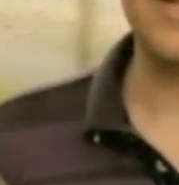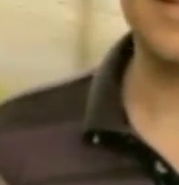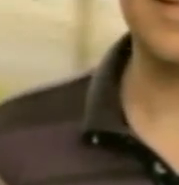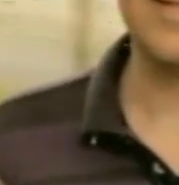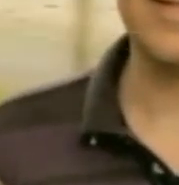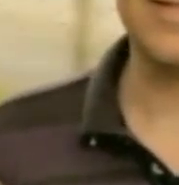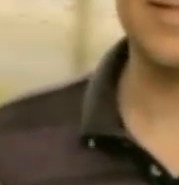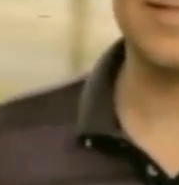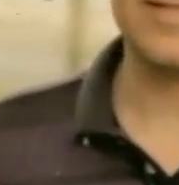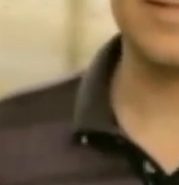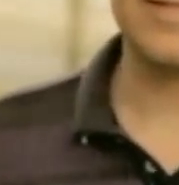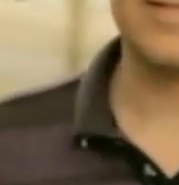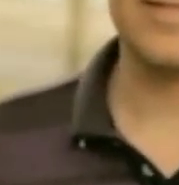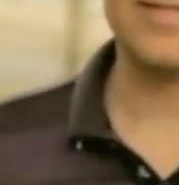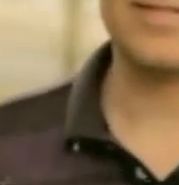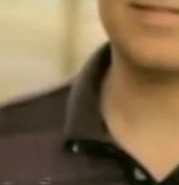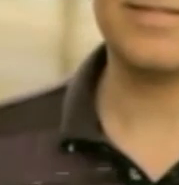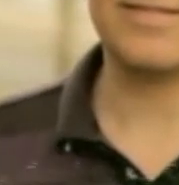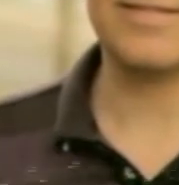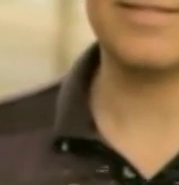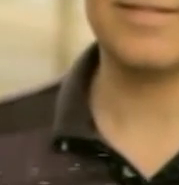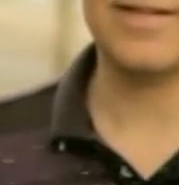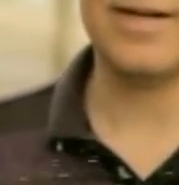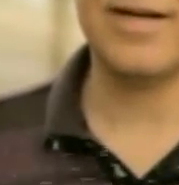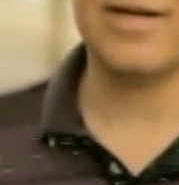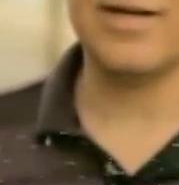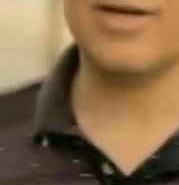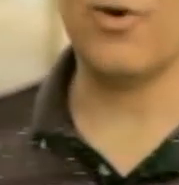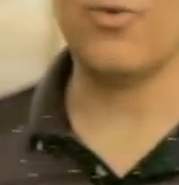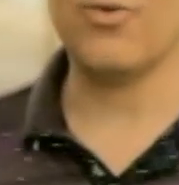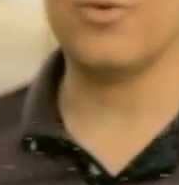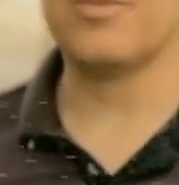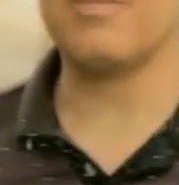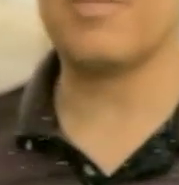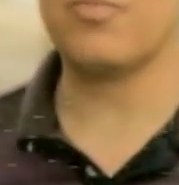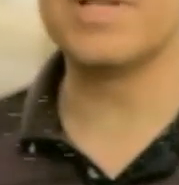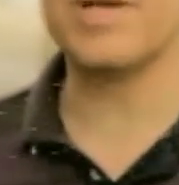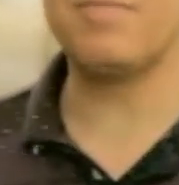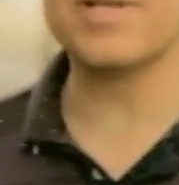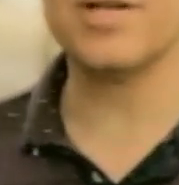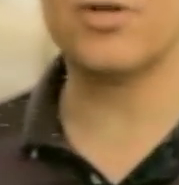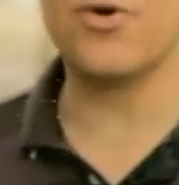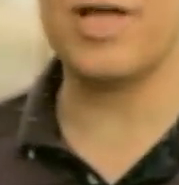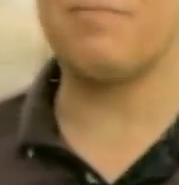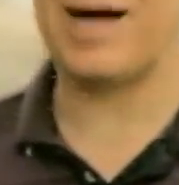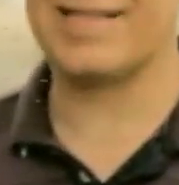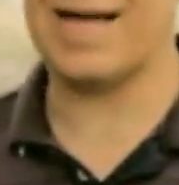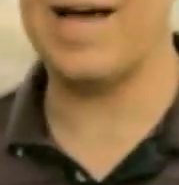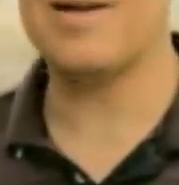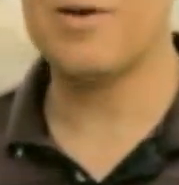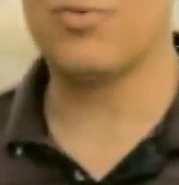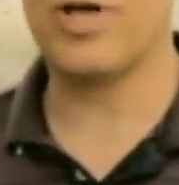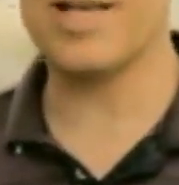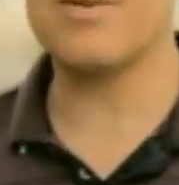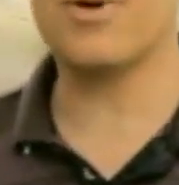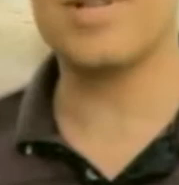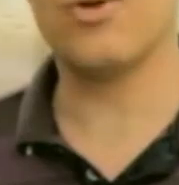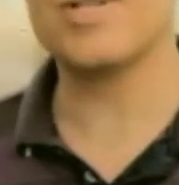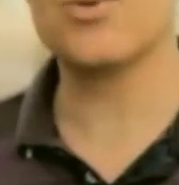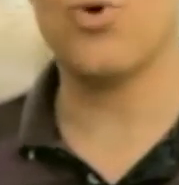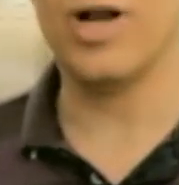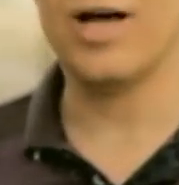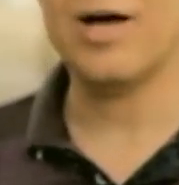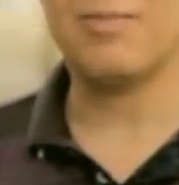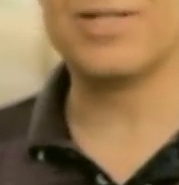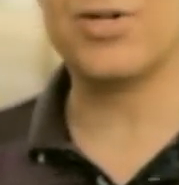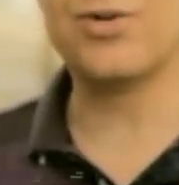de forma prática e aplicada na minha vida. Eu comecei pensando que eu ia impactar, porque essa foi a